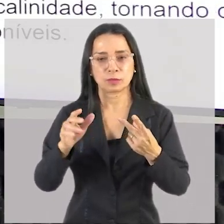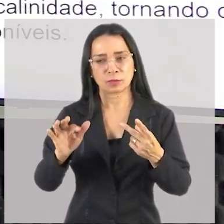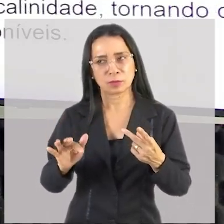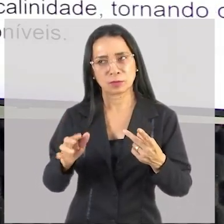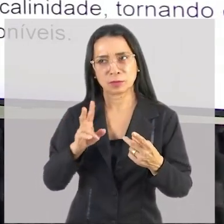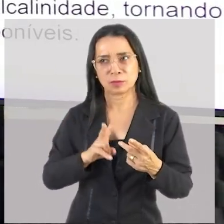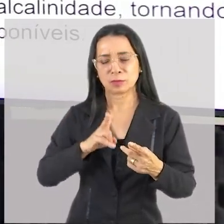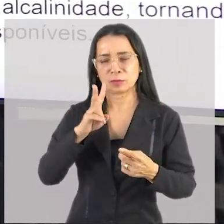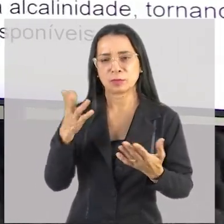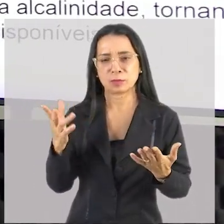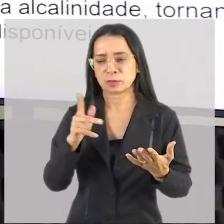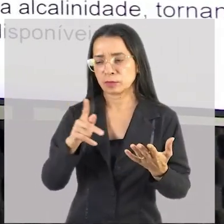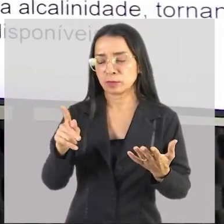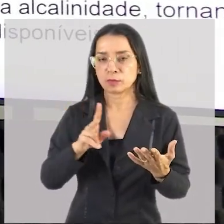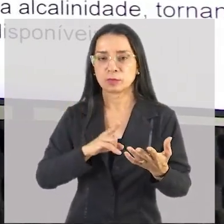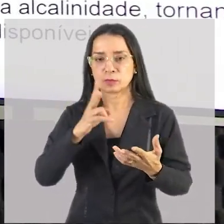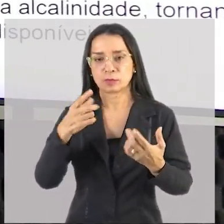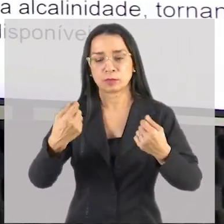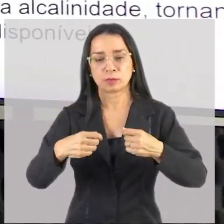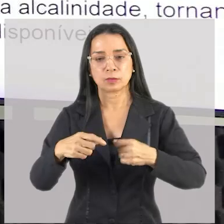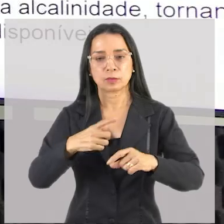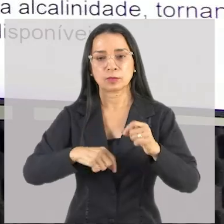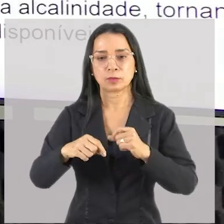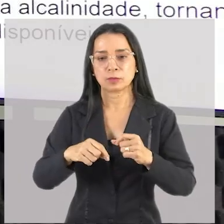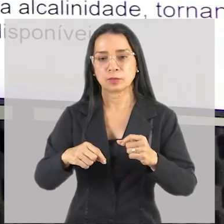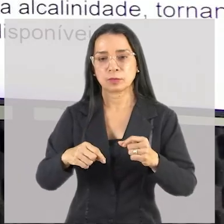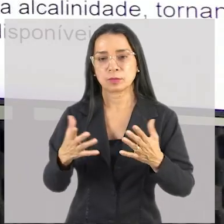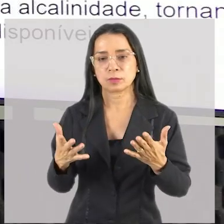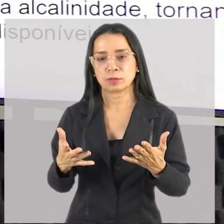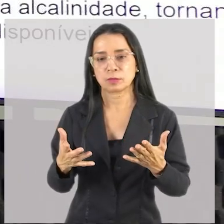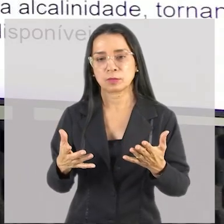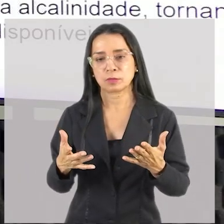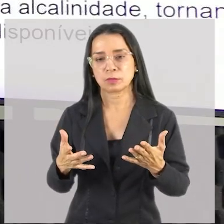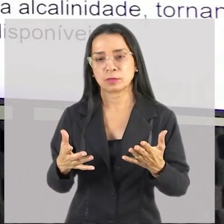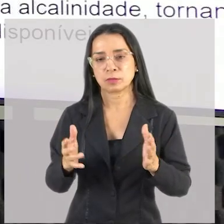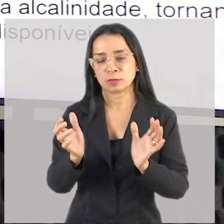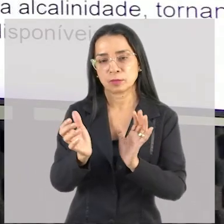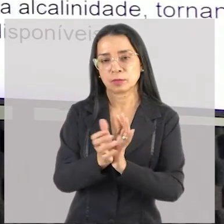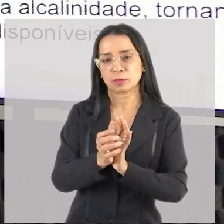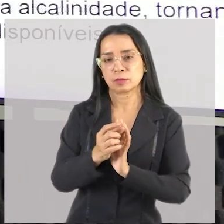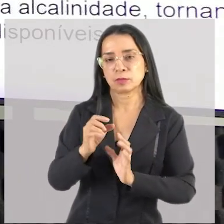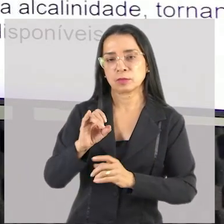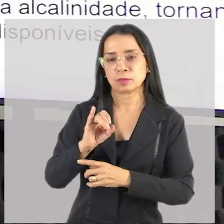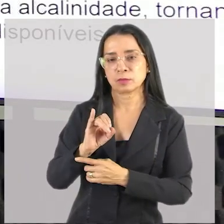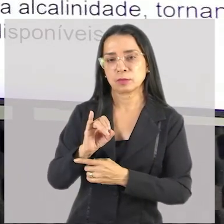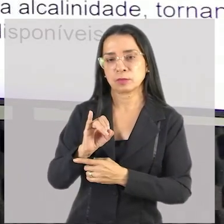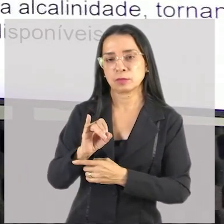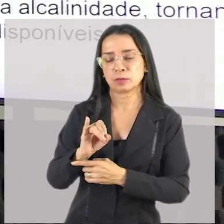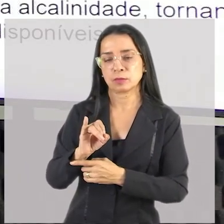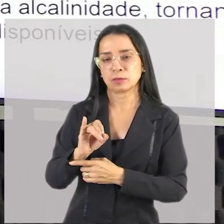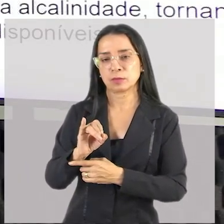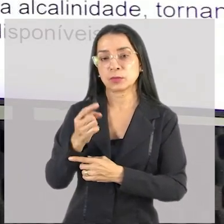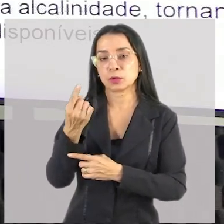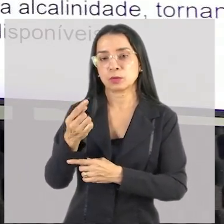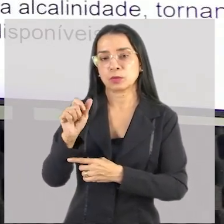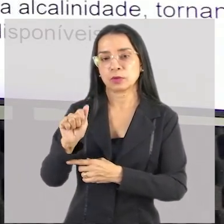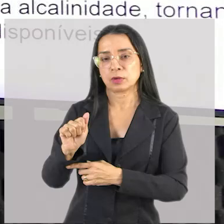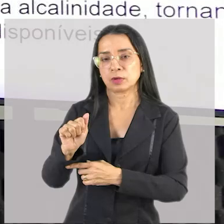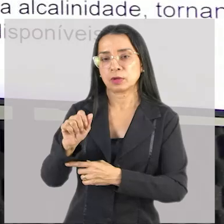forte. Meu filho precisa ir lá na família 1A e lá na família 2A.